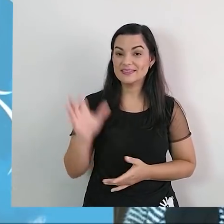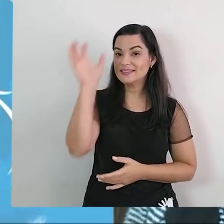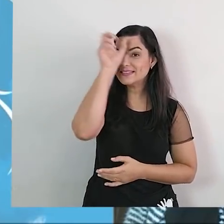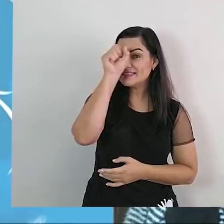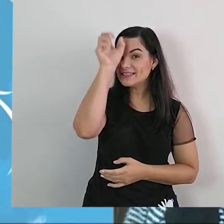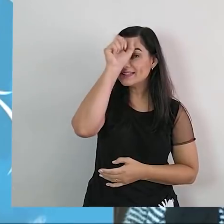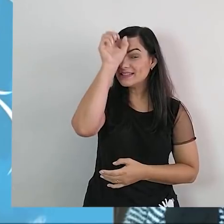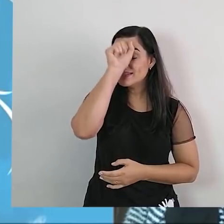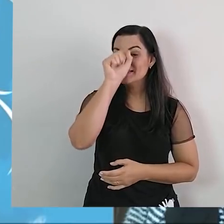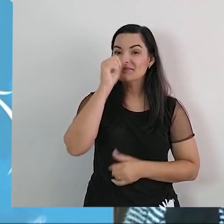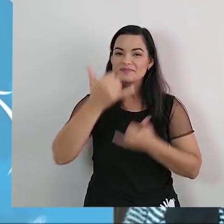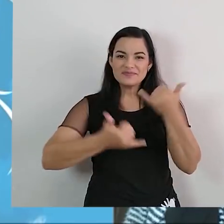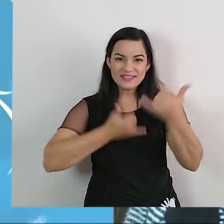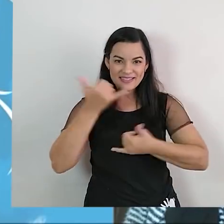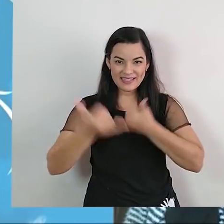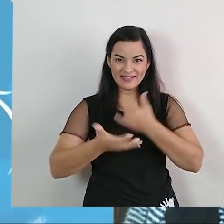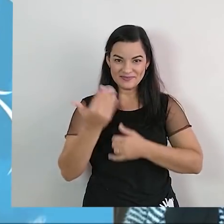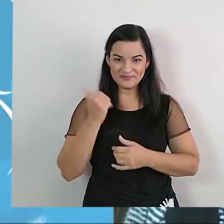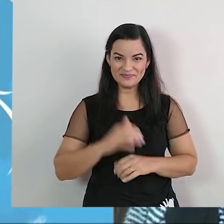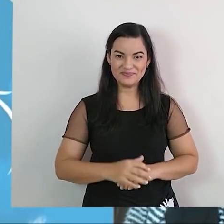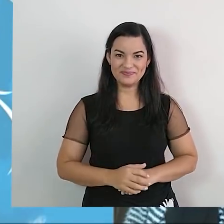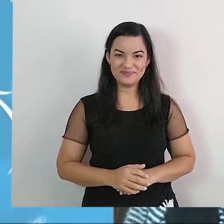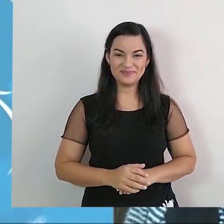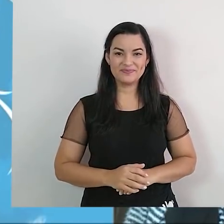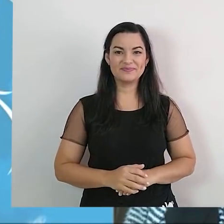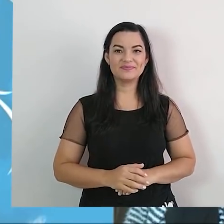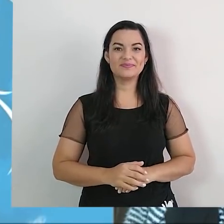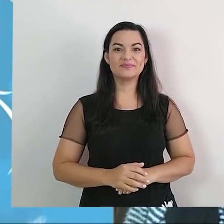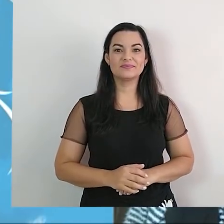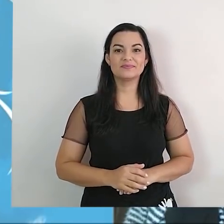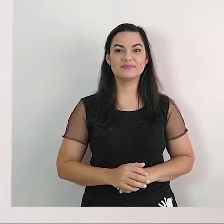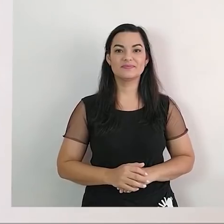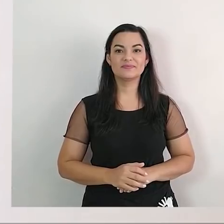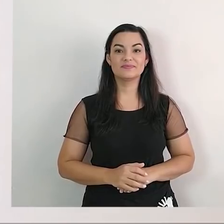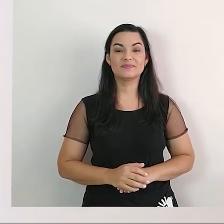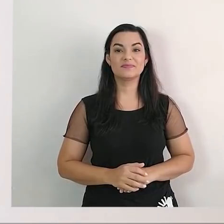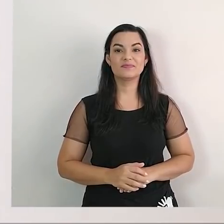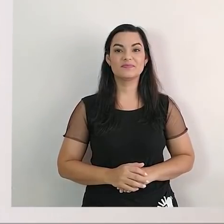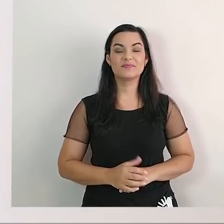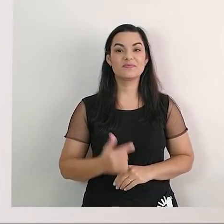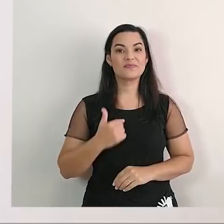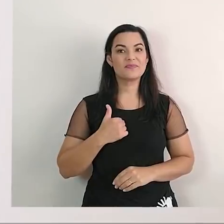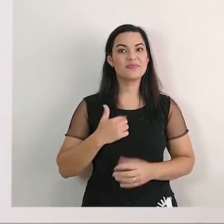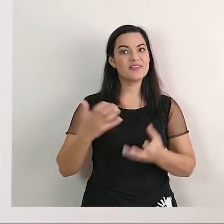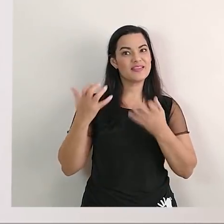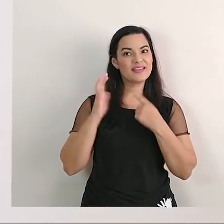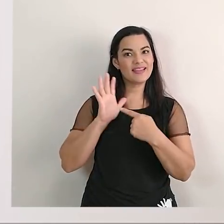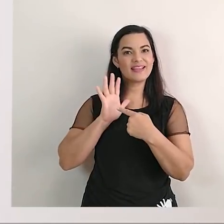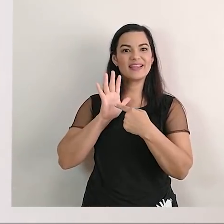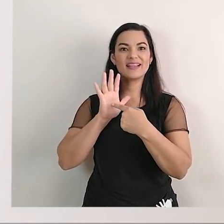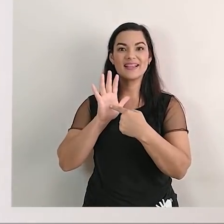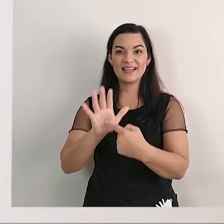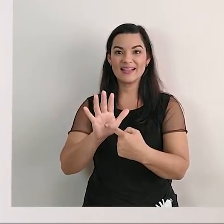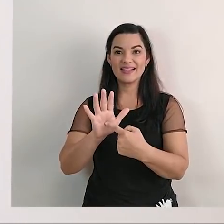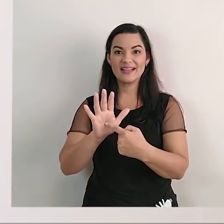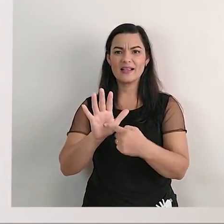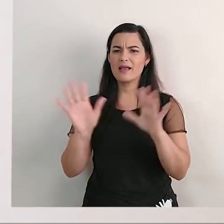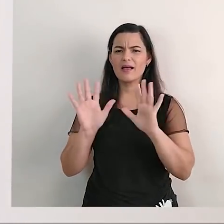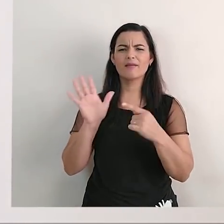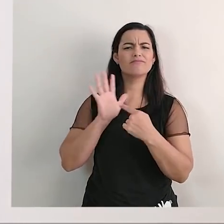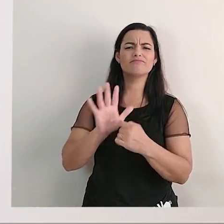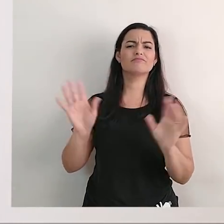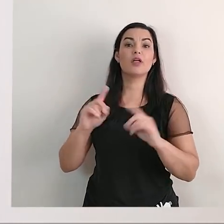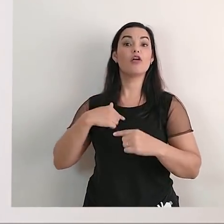Agora, vamos aprender a brincadeira. Eu quero apresentar não, né?